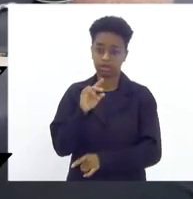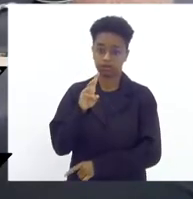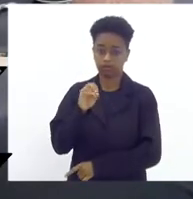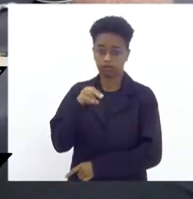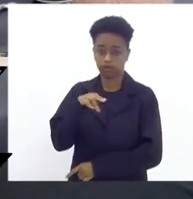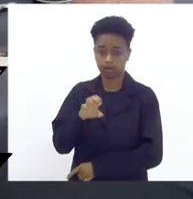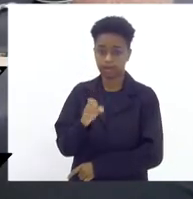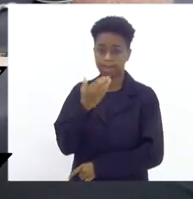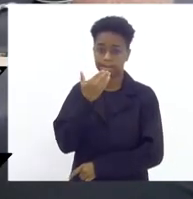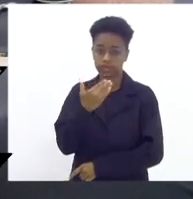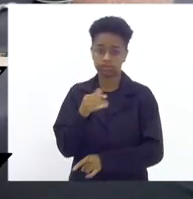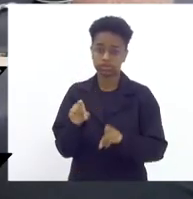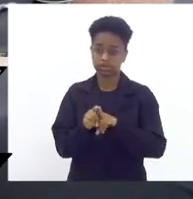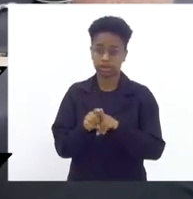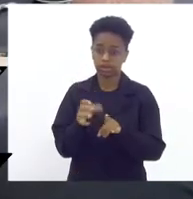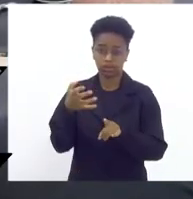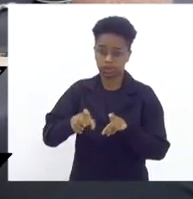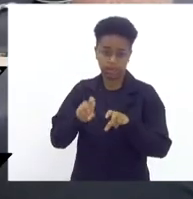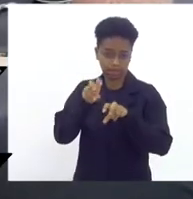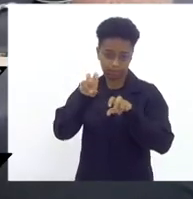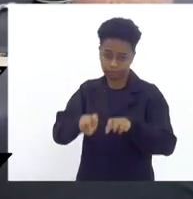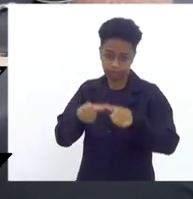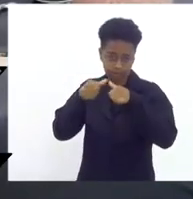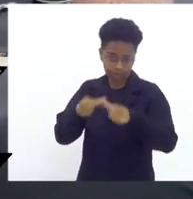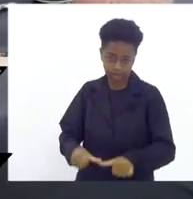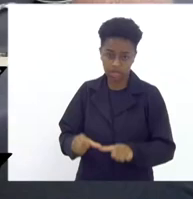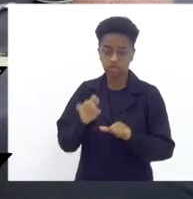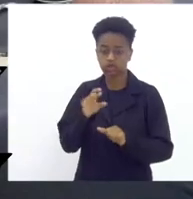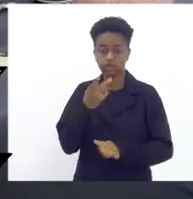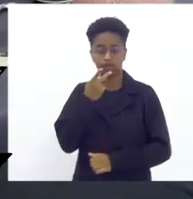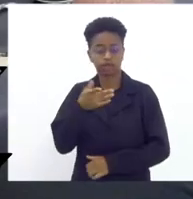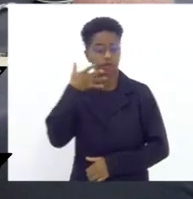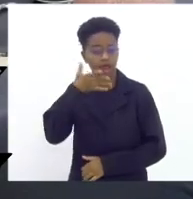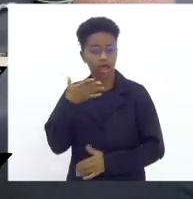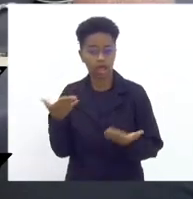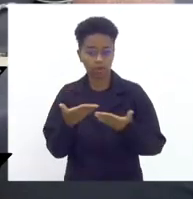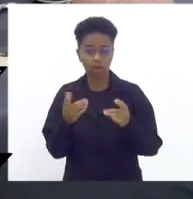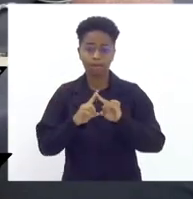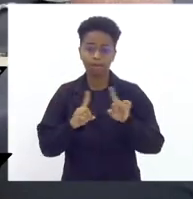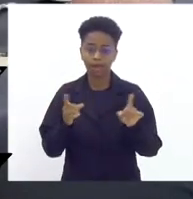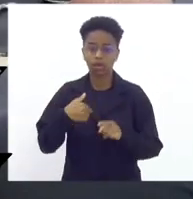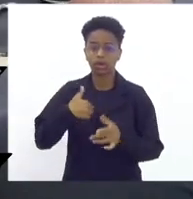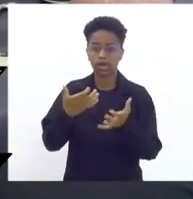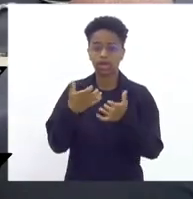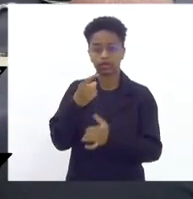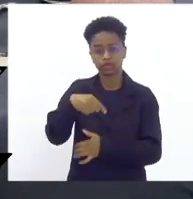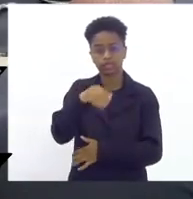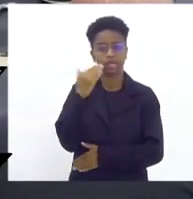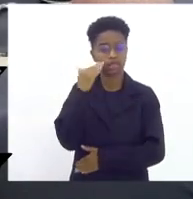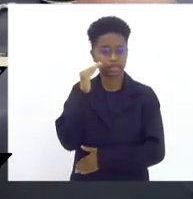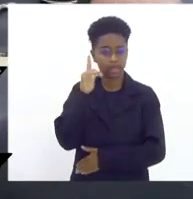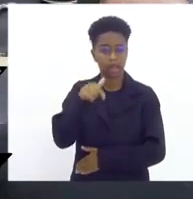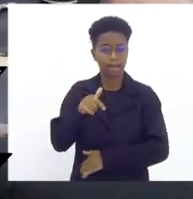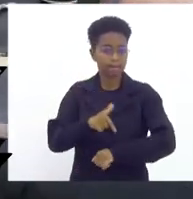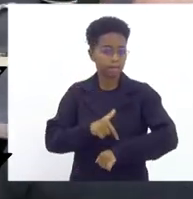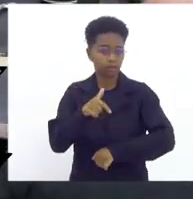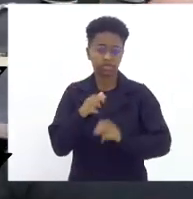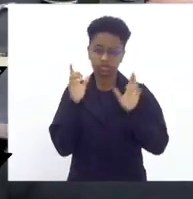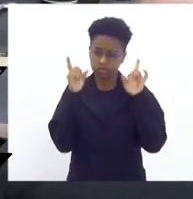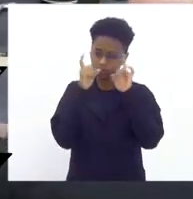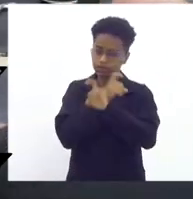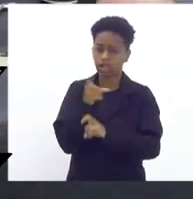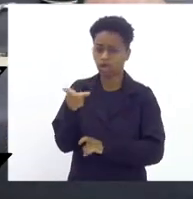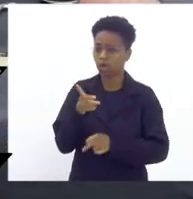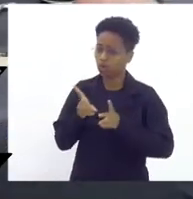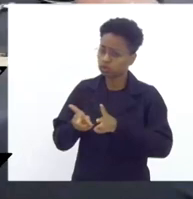compor também o espaço da mesa ela veio fazer esse momento mas espero que todos entendam que é um momento muito difícil ela segue